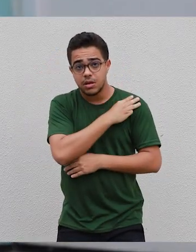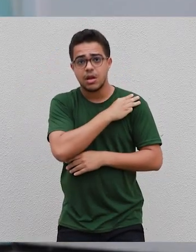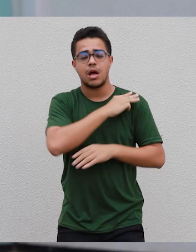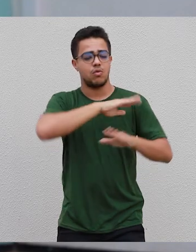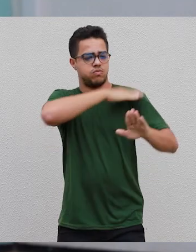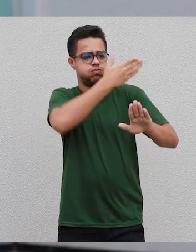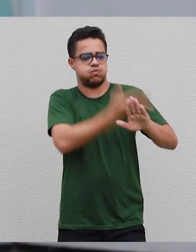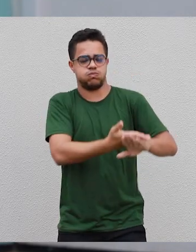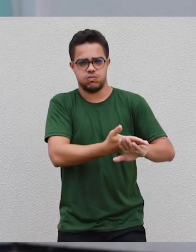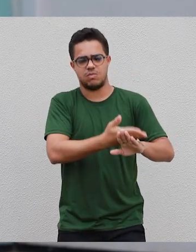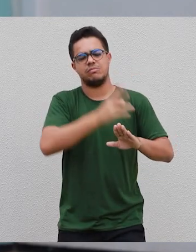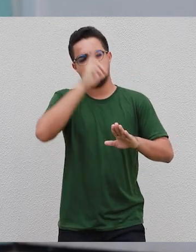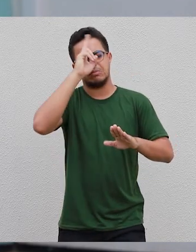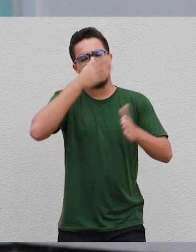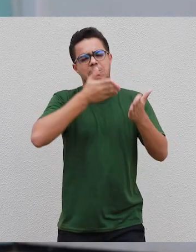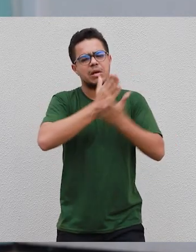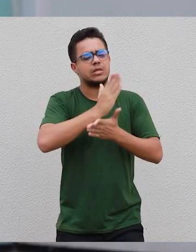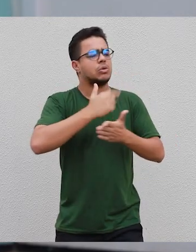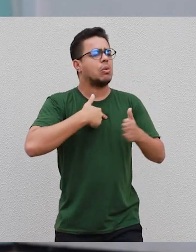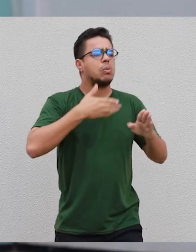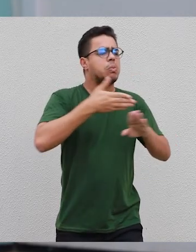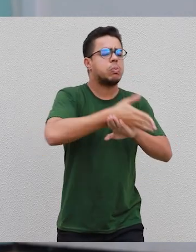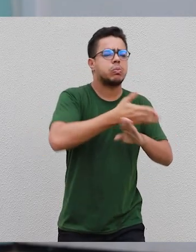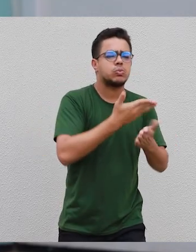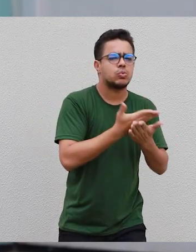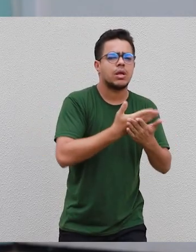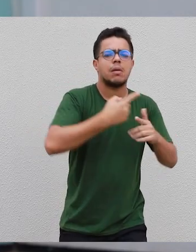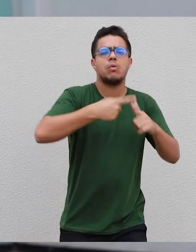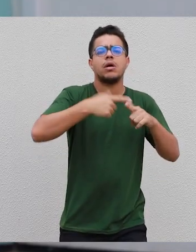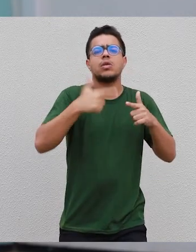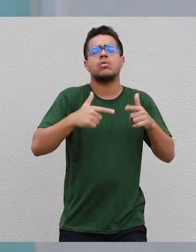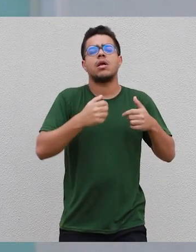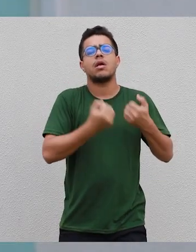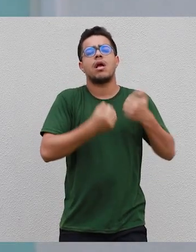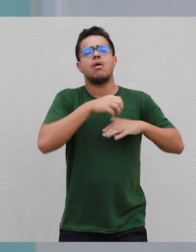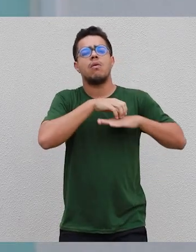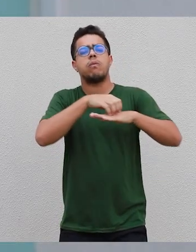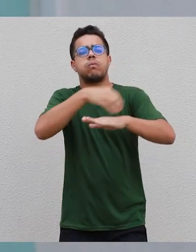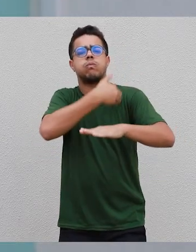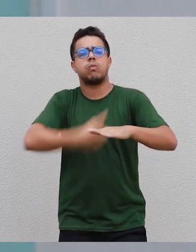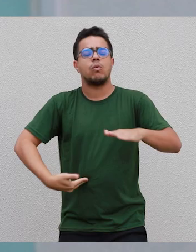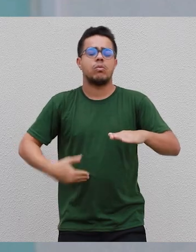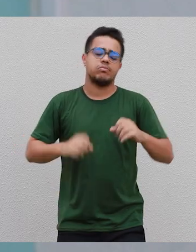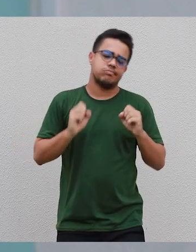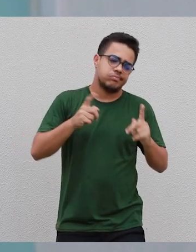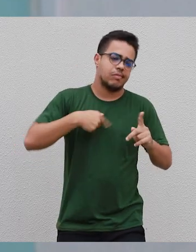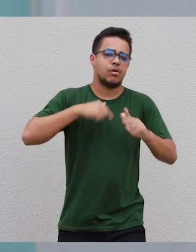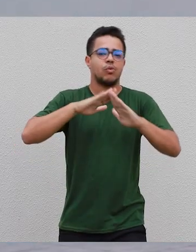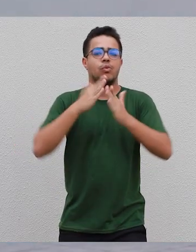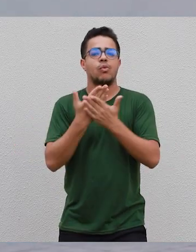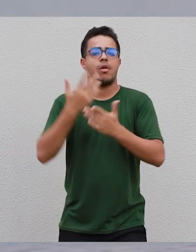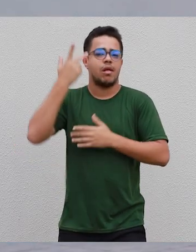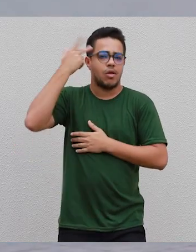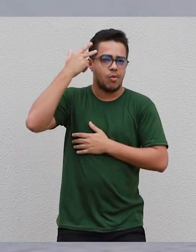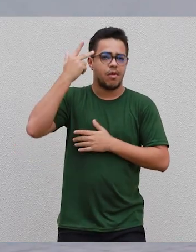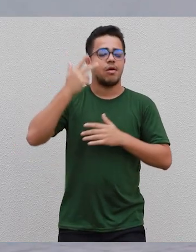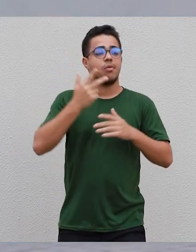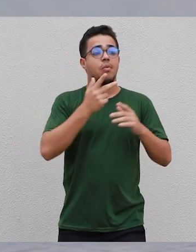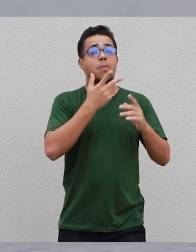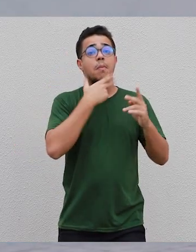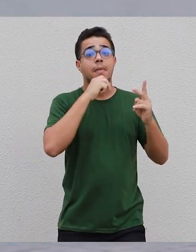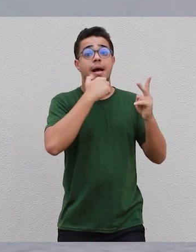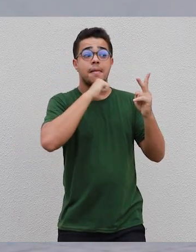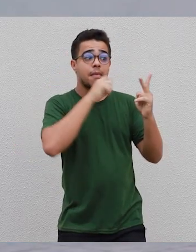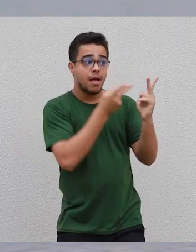na época do ensino médio, e eu não fui cursar porque não tinha transporte coletivo. E acabou que eu fiz uma escola regular. Meus pais me tiveram